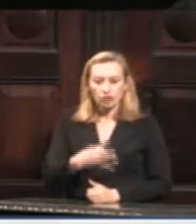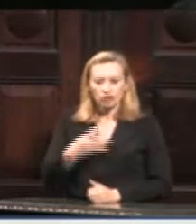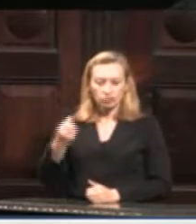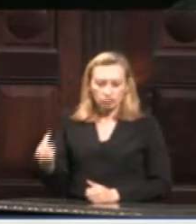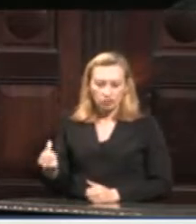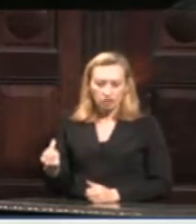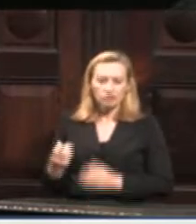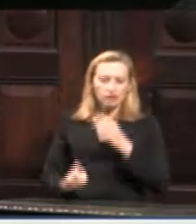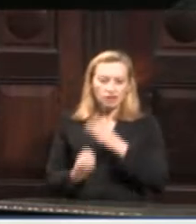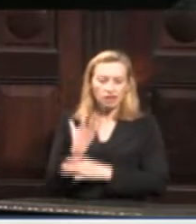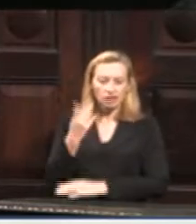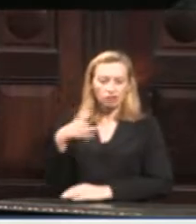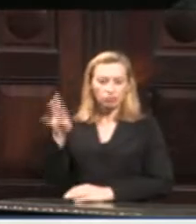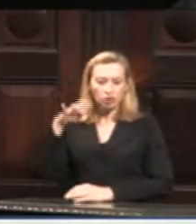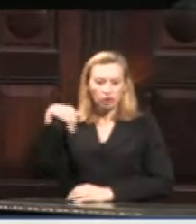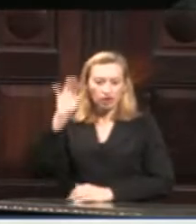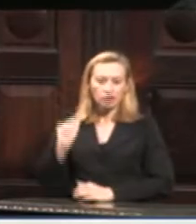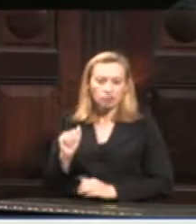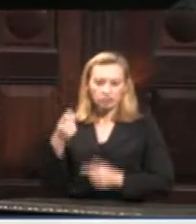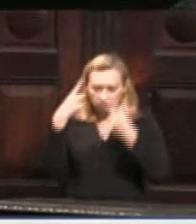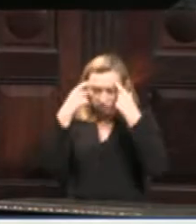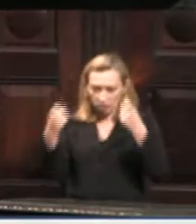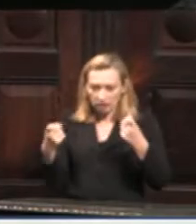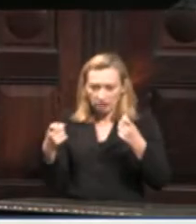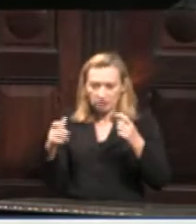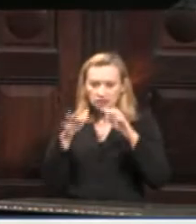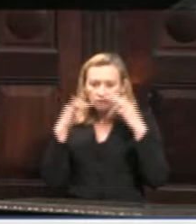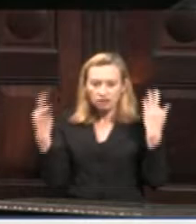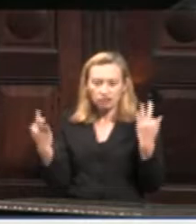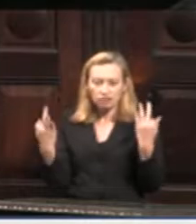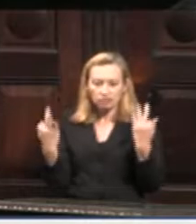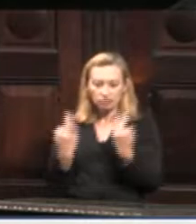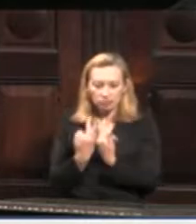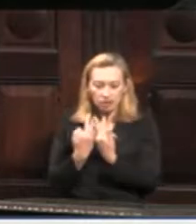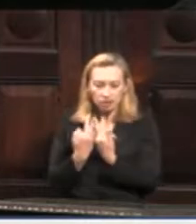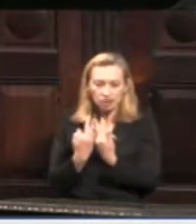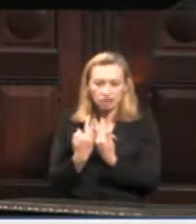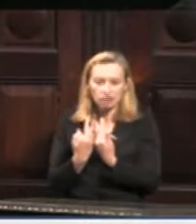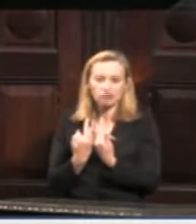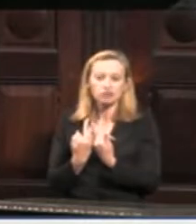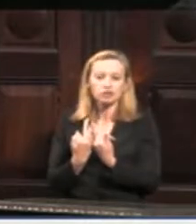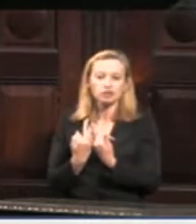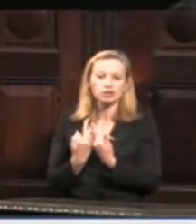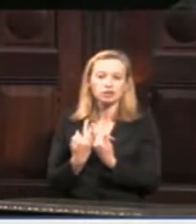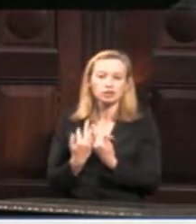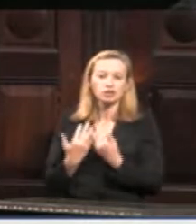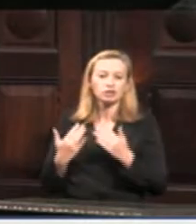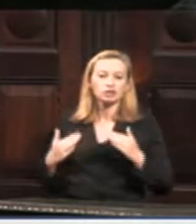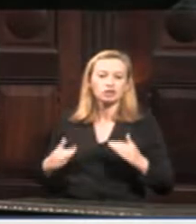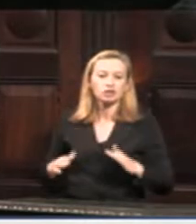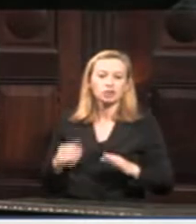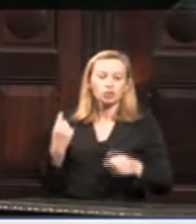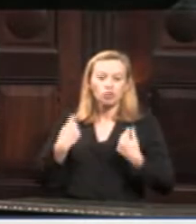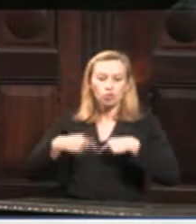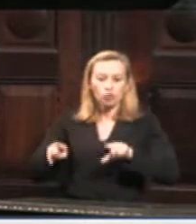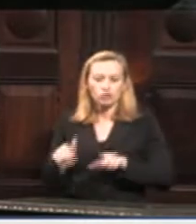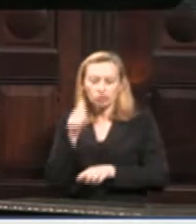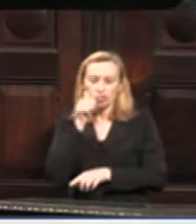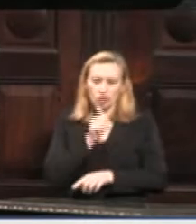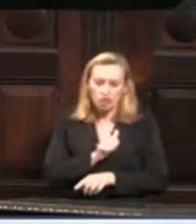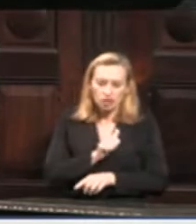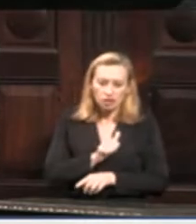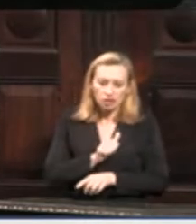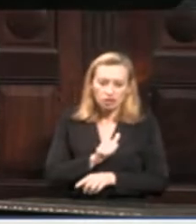criado o Programa de Enfrentamento à Violência Doméstica e Familiar contra a Mulher, e